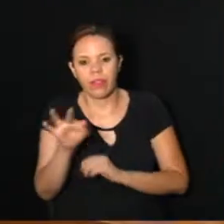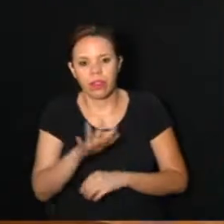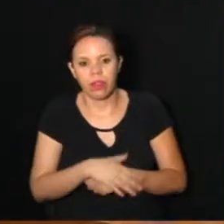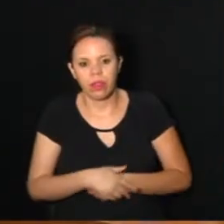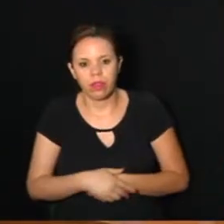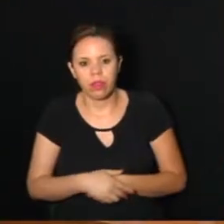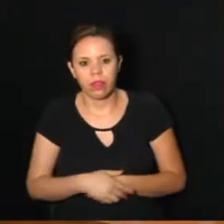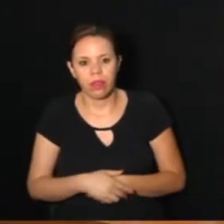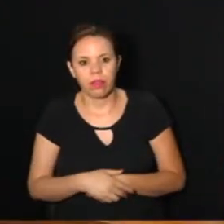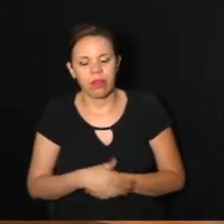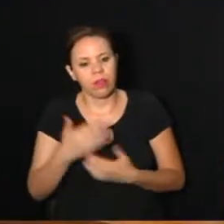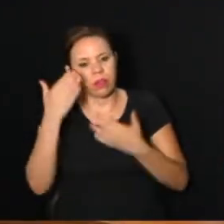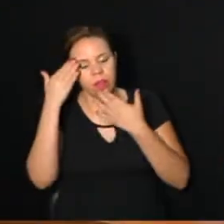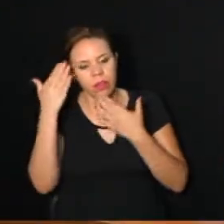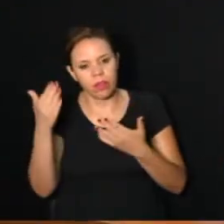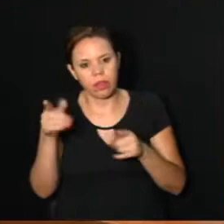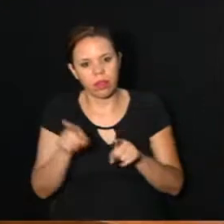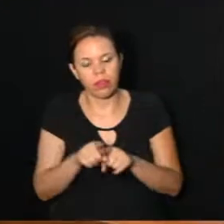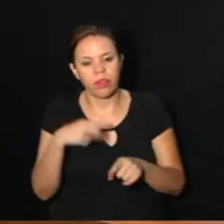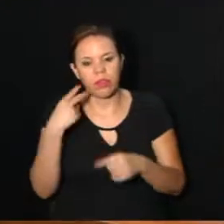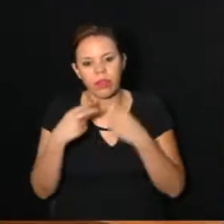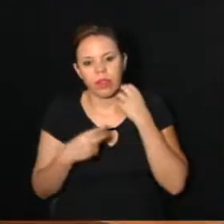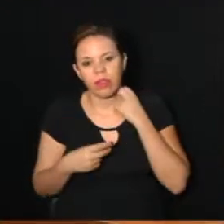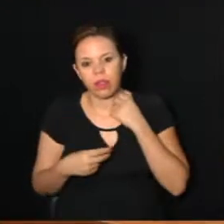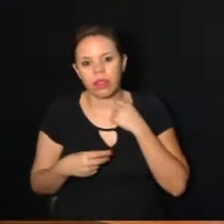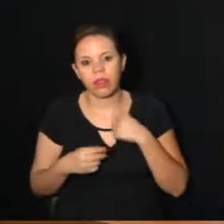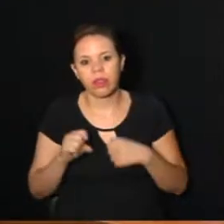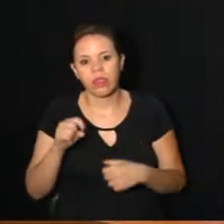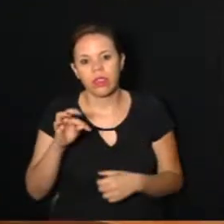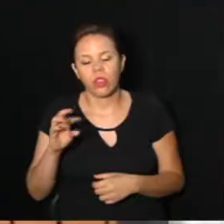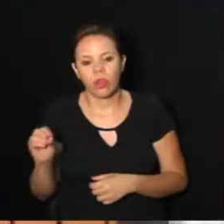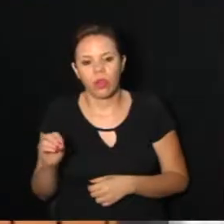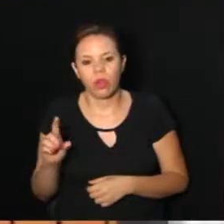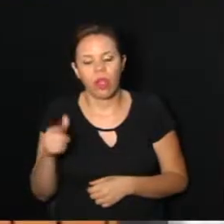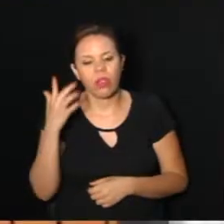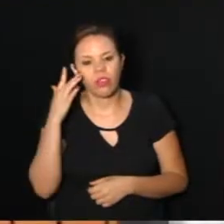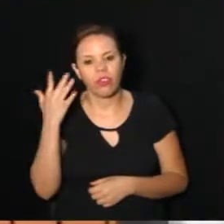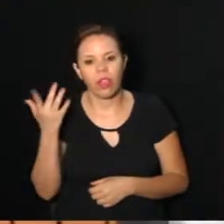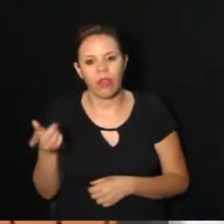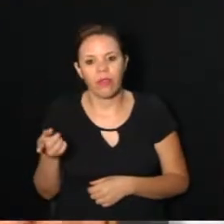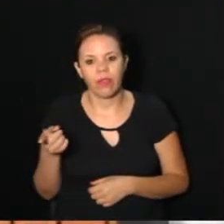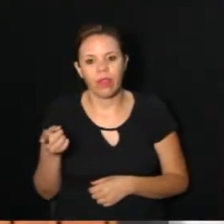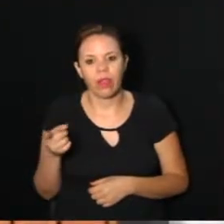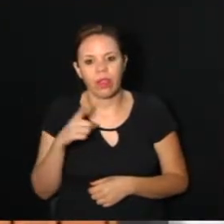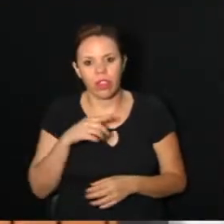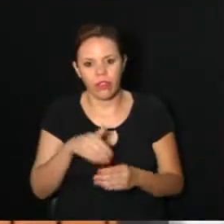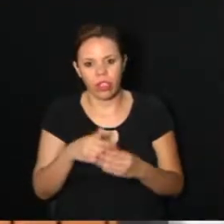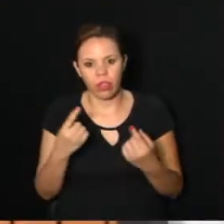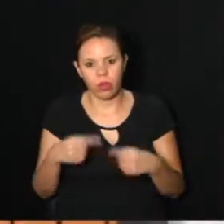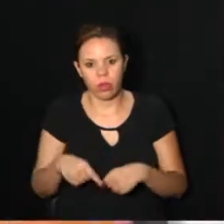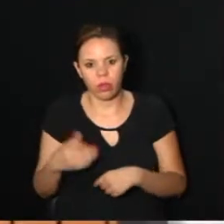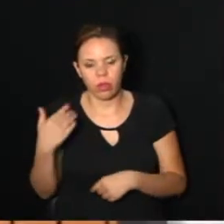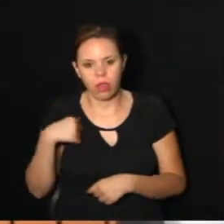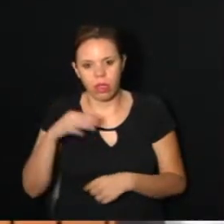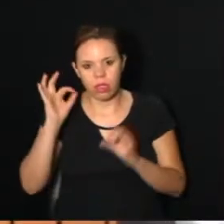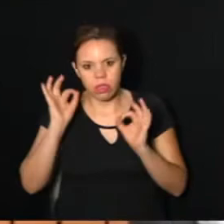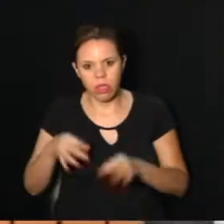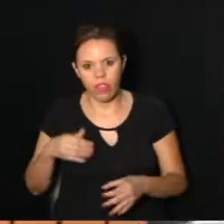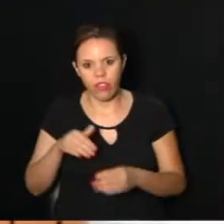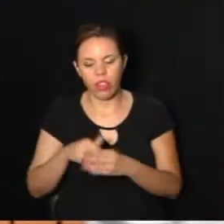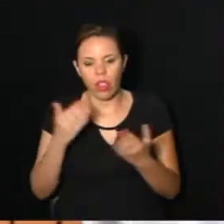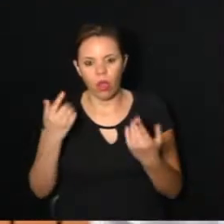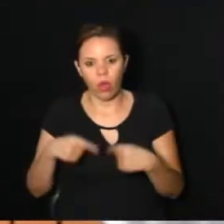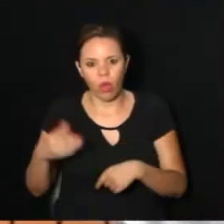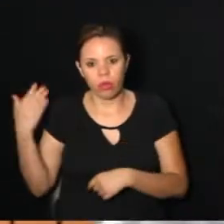Perfeito. Eu agradeço. Inclusive, o Eduardo Santoro citou que você achava que eu havia votado contra, né? Eu tenho certeza que eu votei